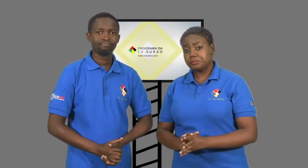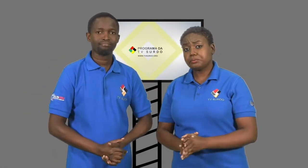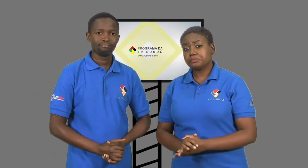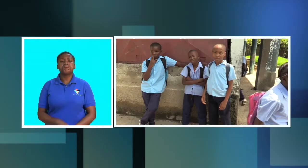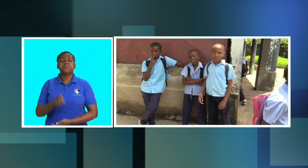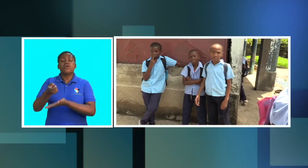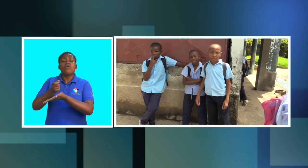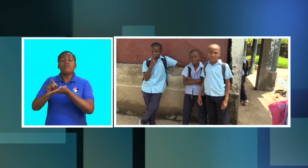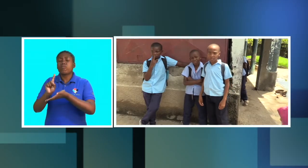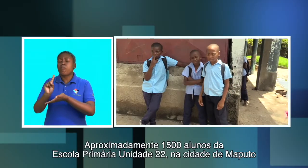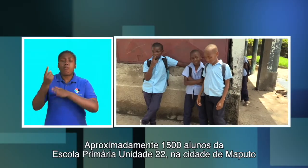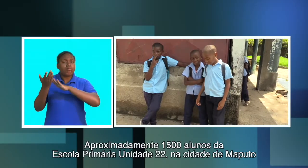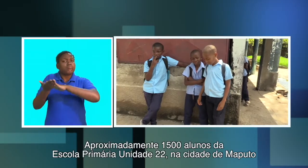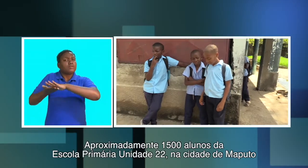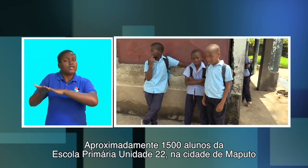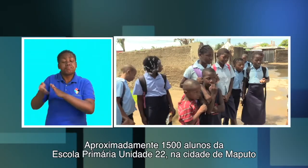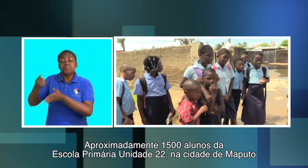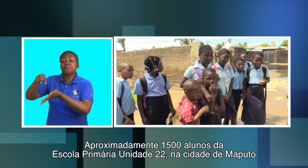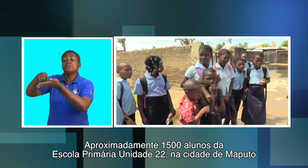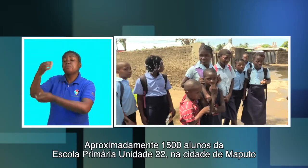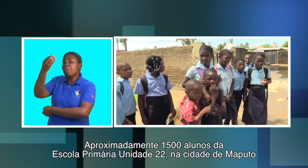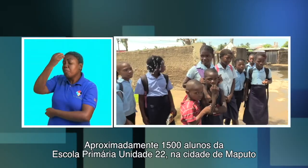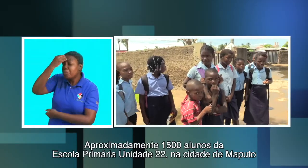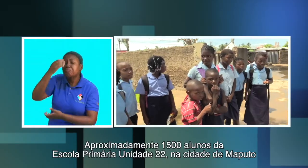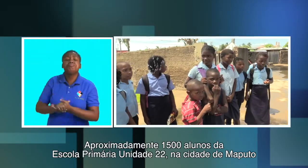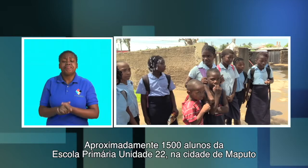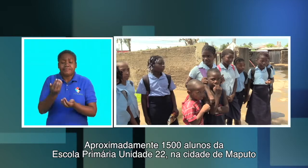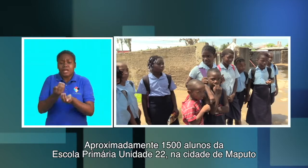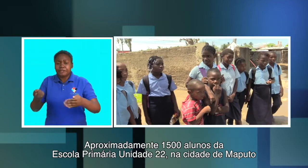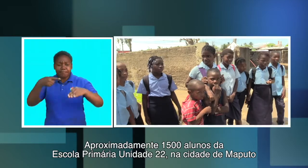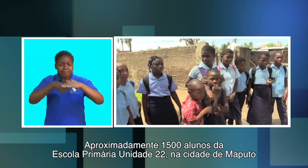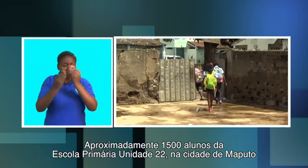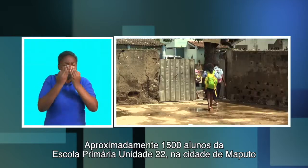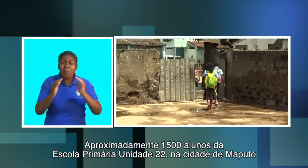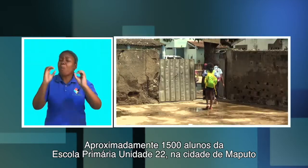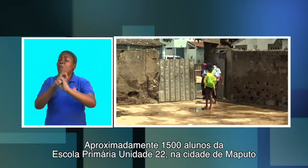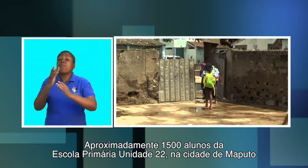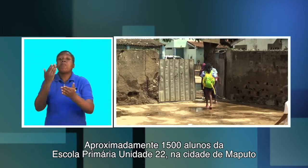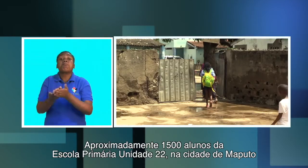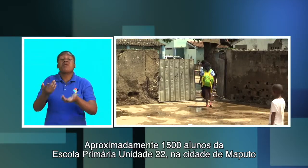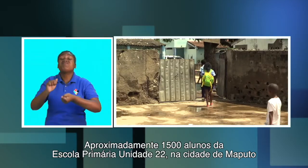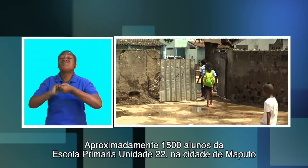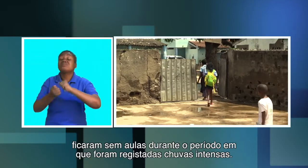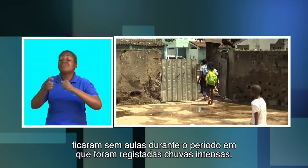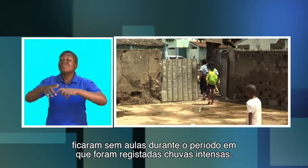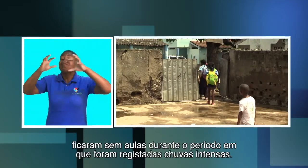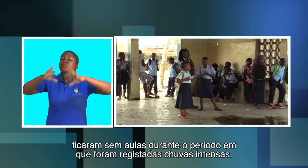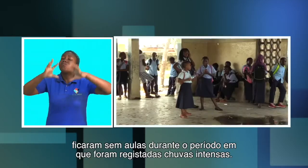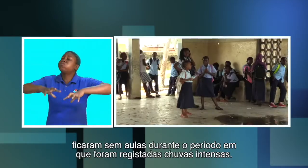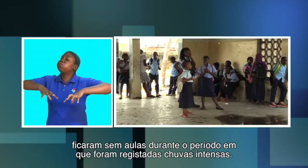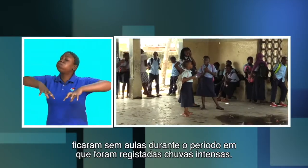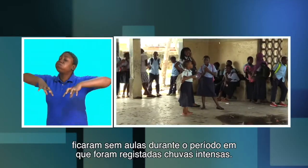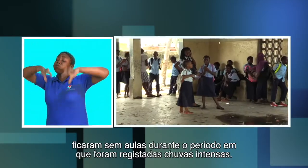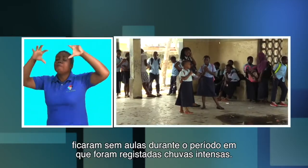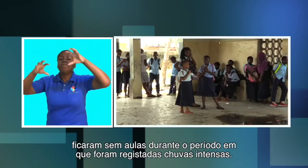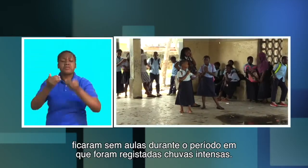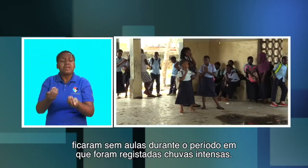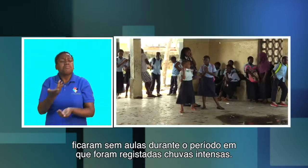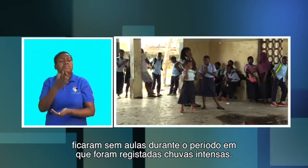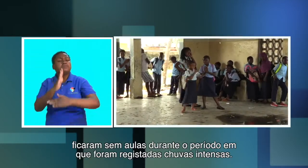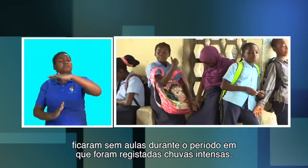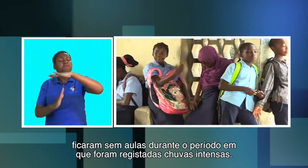aprendizagem. Aproximadamente 150 alunos da Escola Primária Unidade 22, na cidade de Maputo, ficaram sem aulas durante